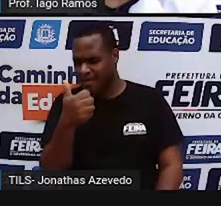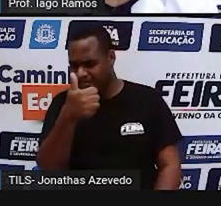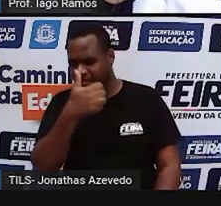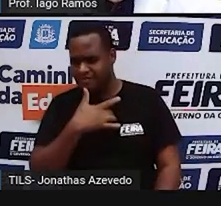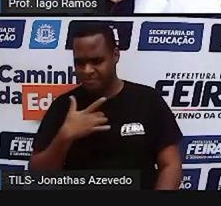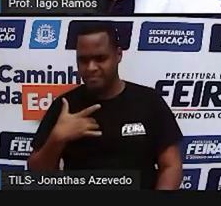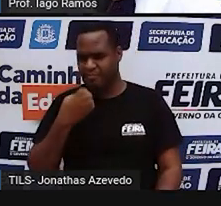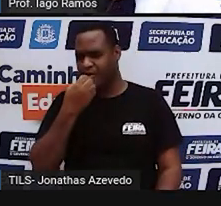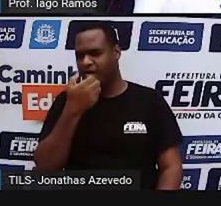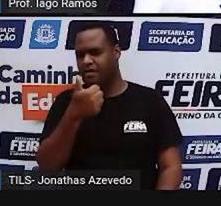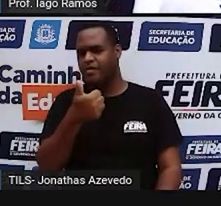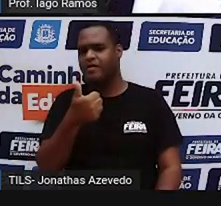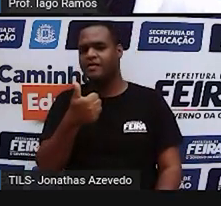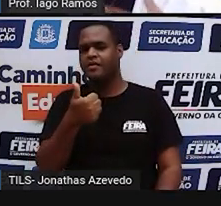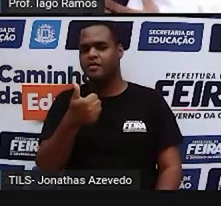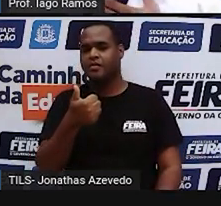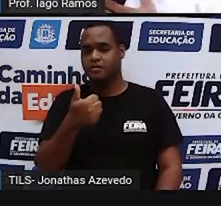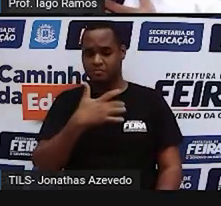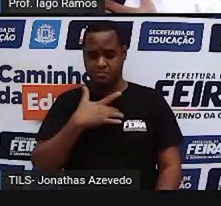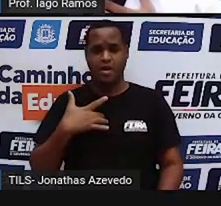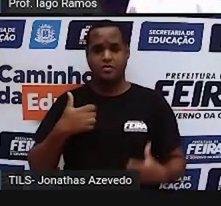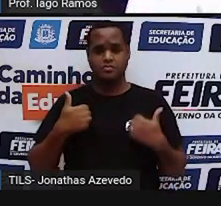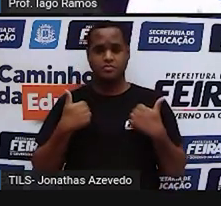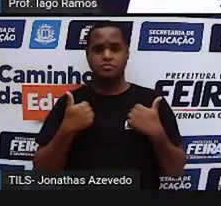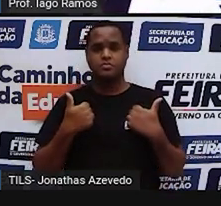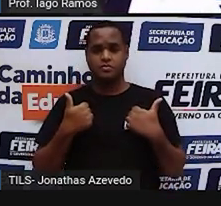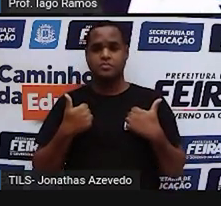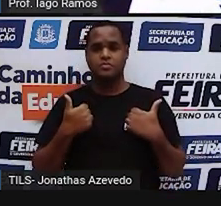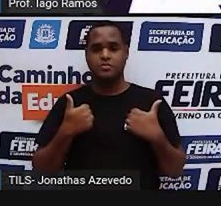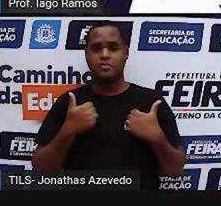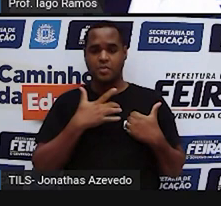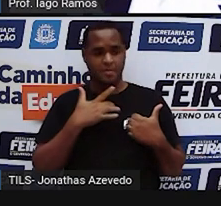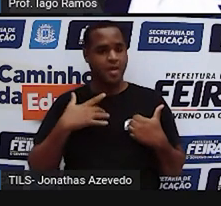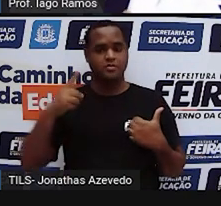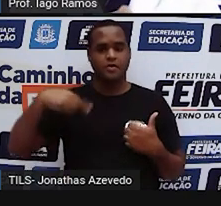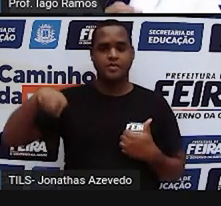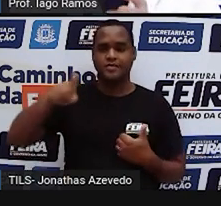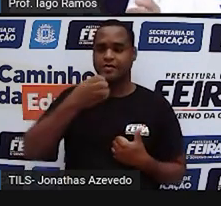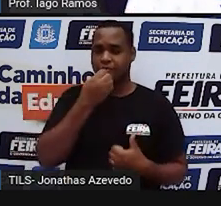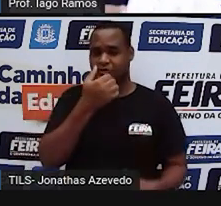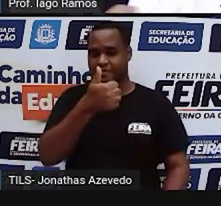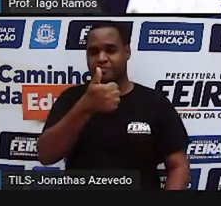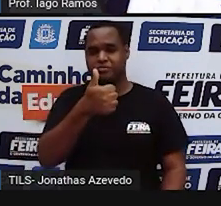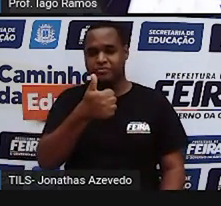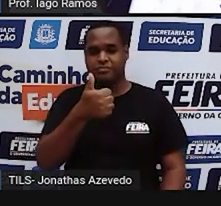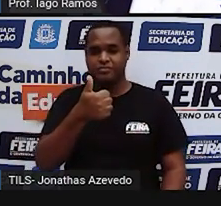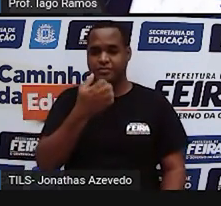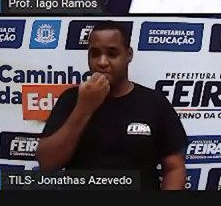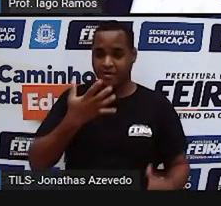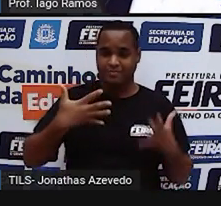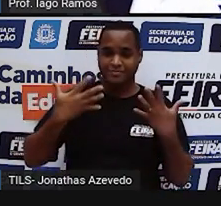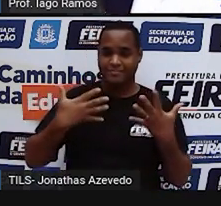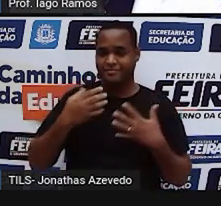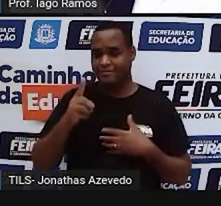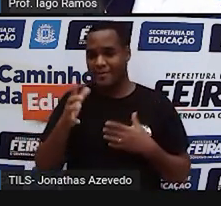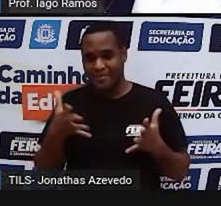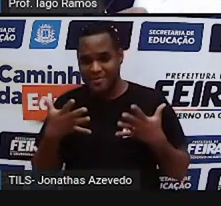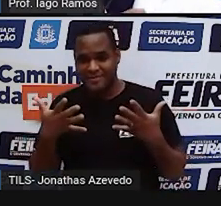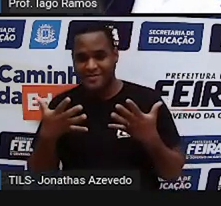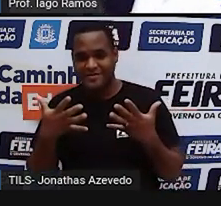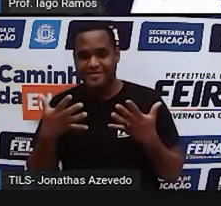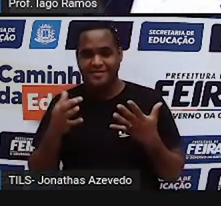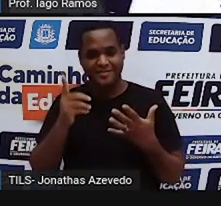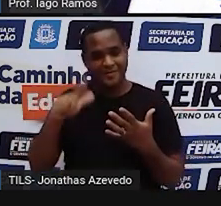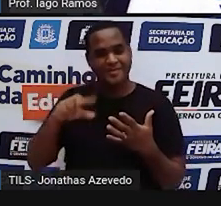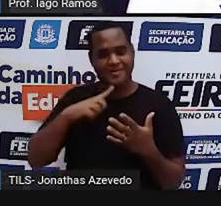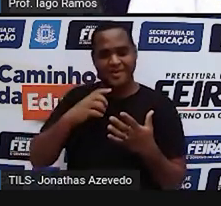tudo bem com você Tudo Bem Comigo tudo bem conosco empolgado empolgada